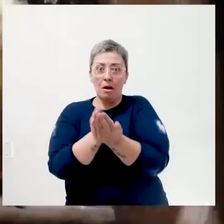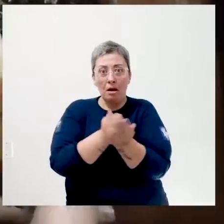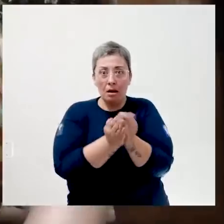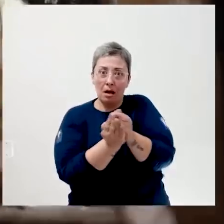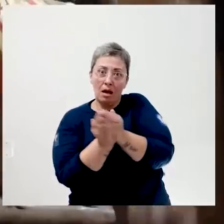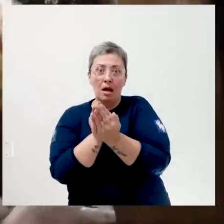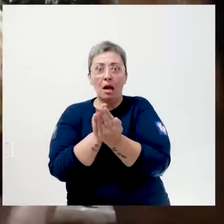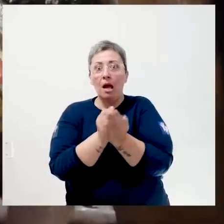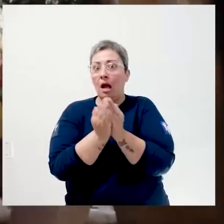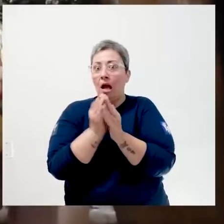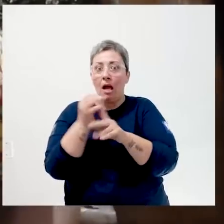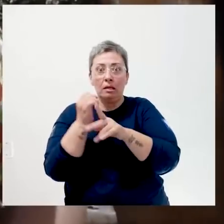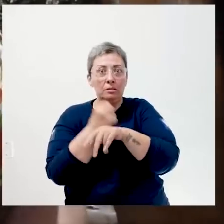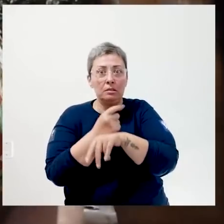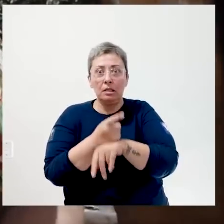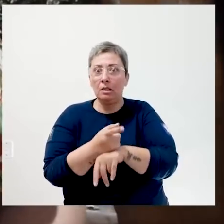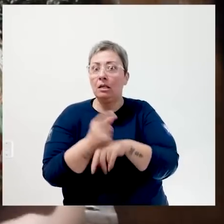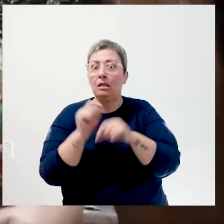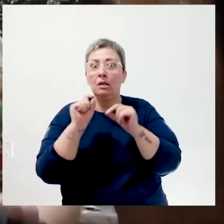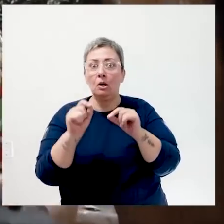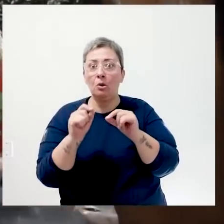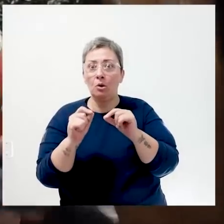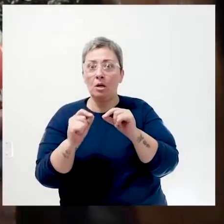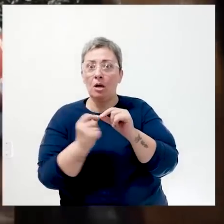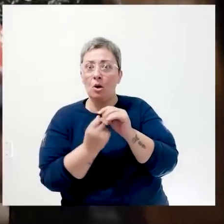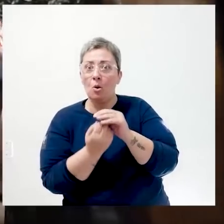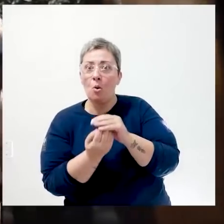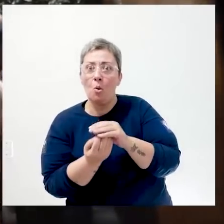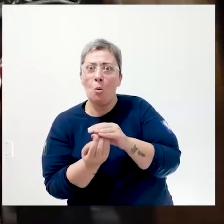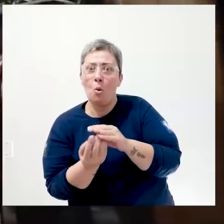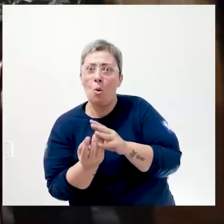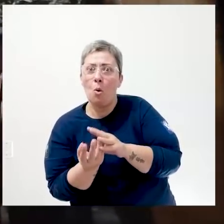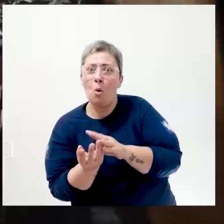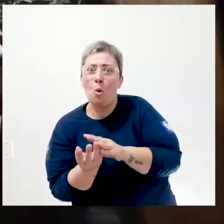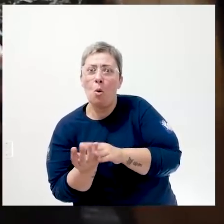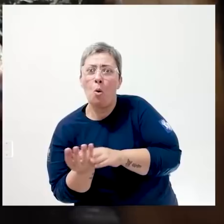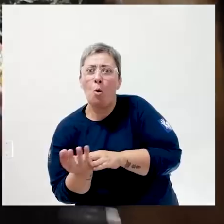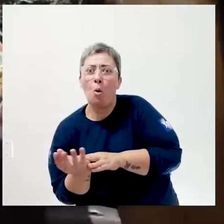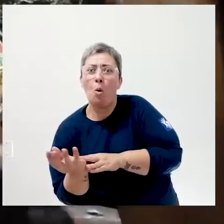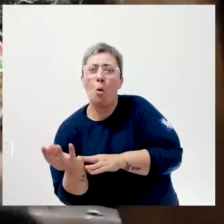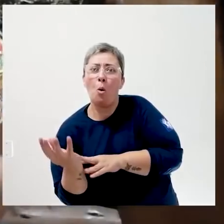canoa começou a mexer. E de repente, surgindo